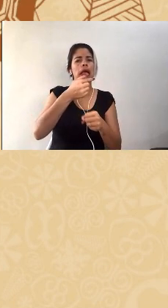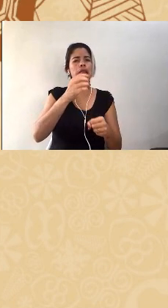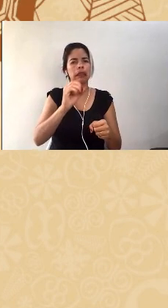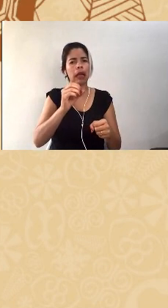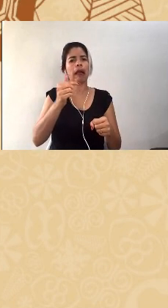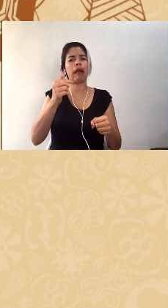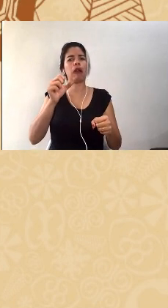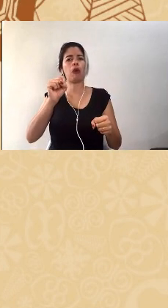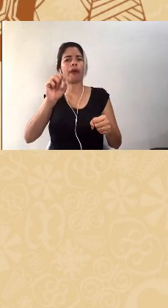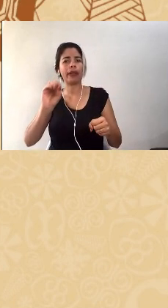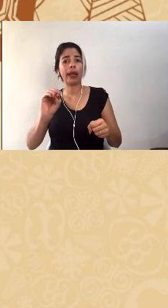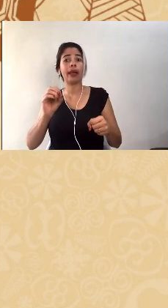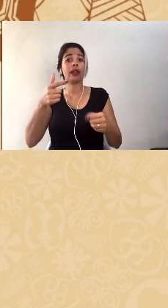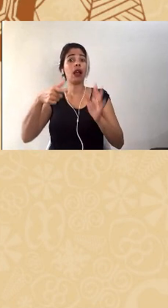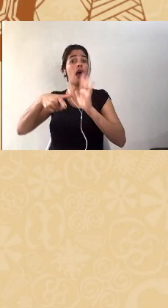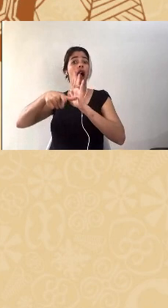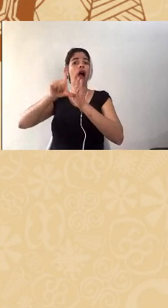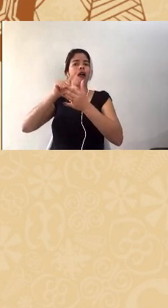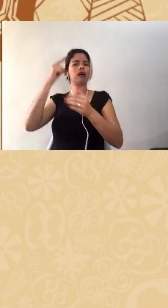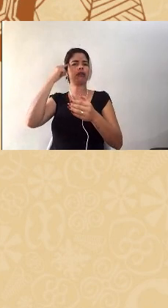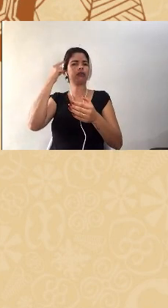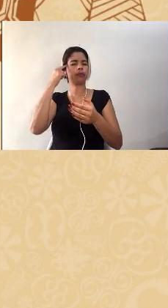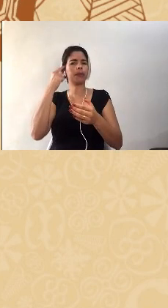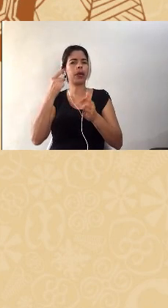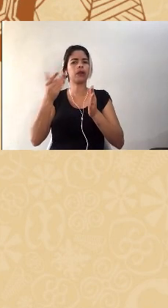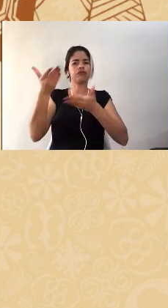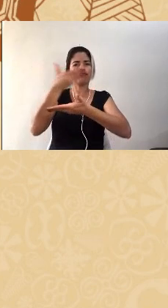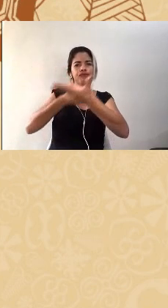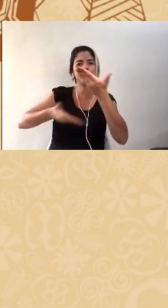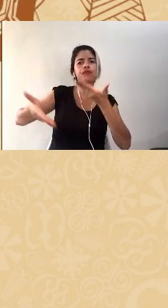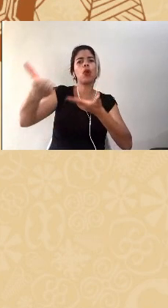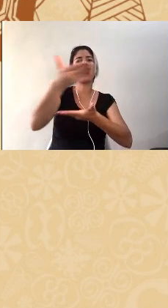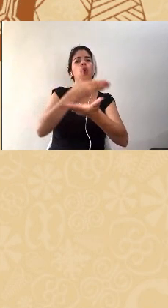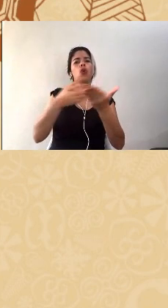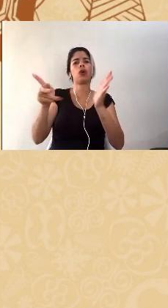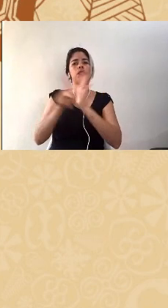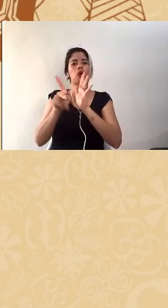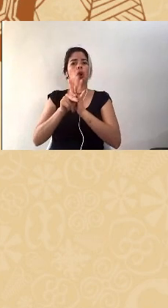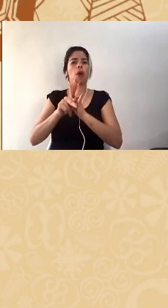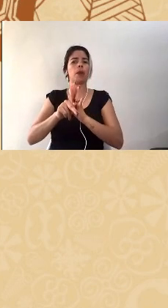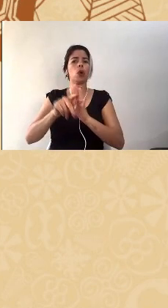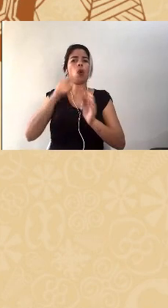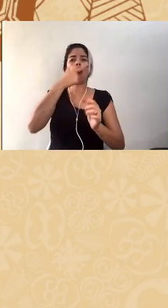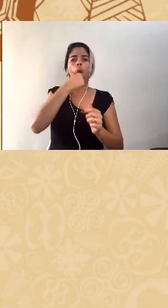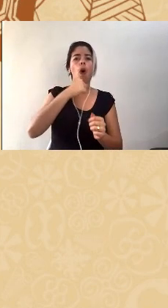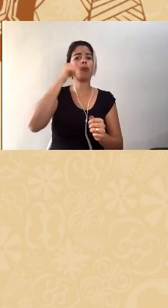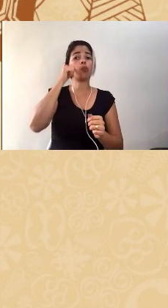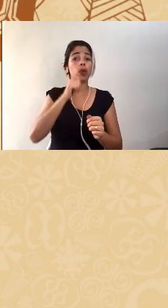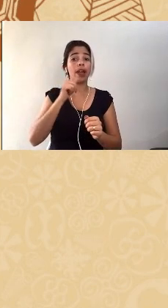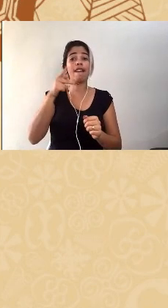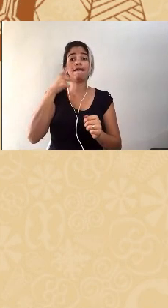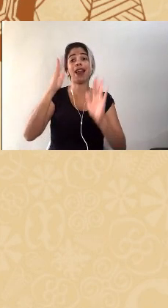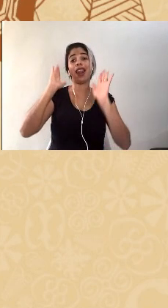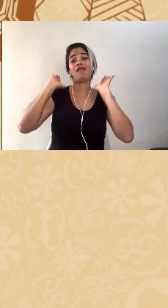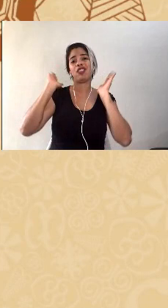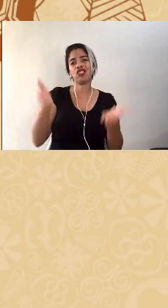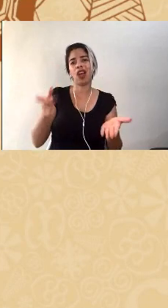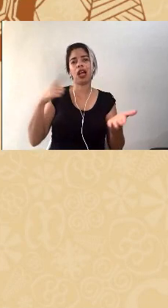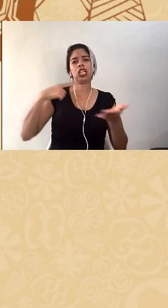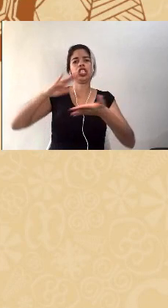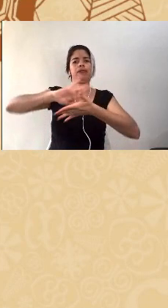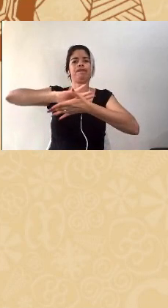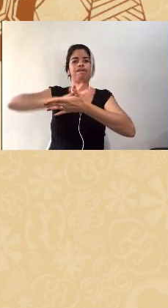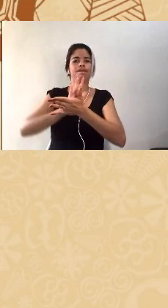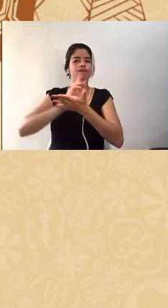da ideia de interseccionalidade, que foi cunhada pela Kimberlé Crenshaw em 89, elas já falavam, né, das opressões